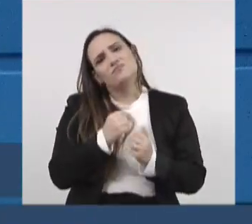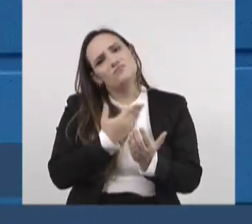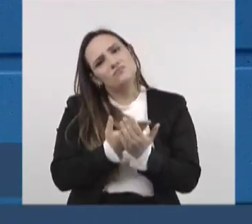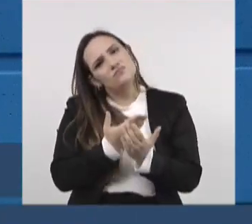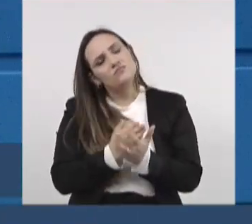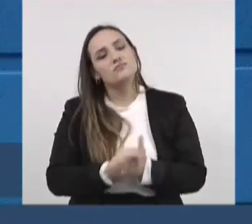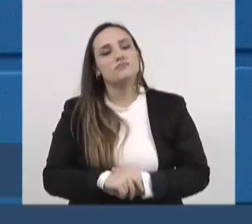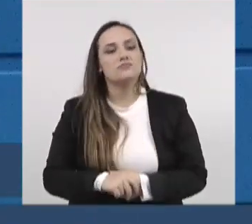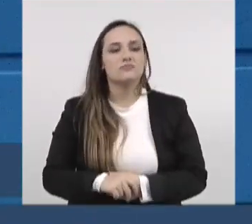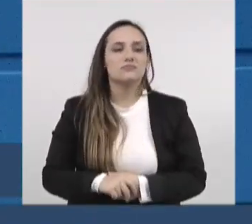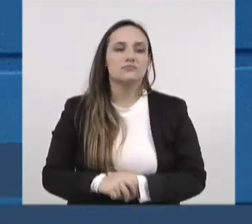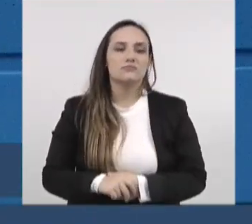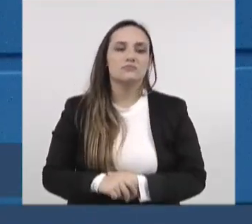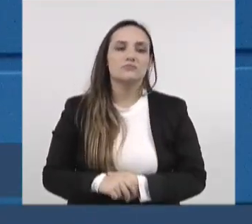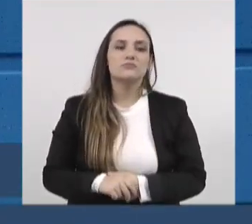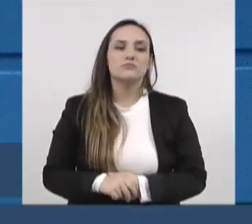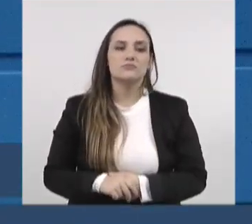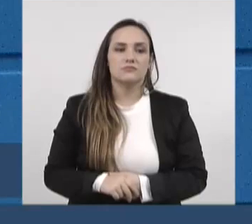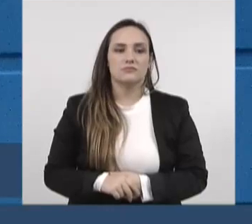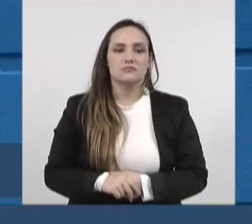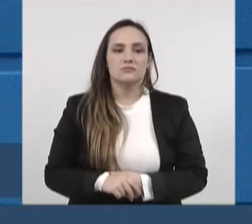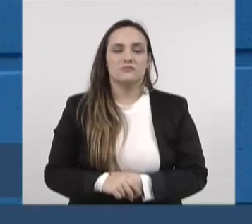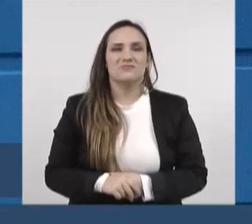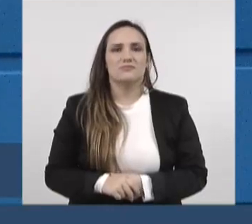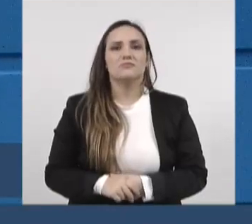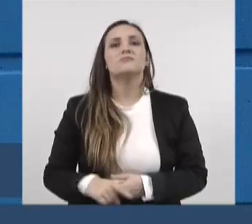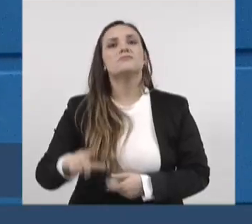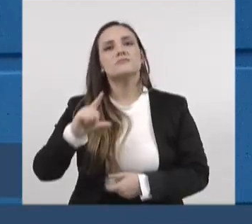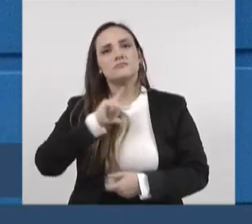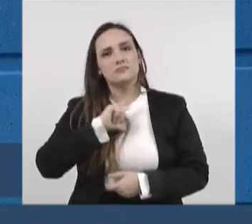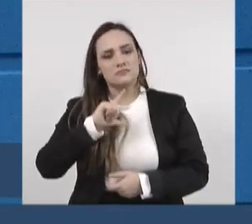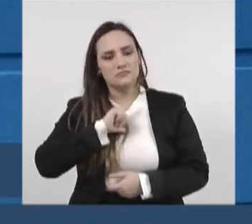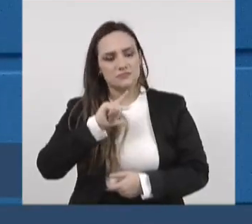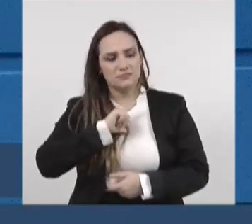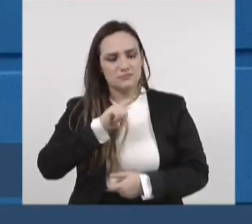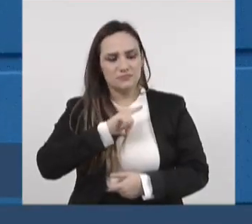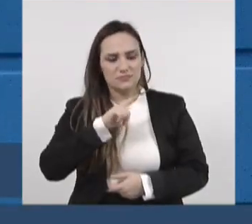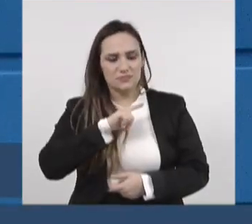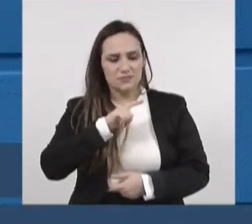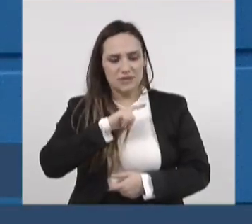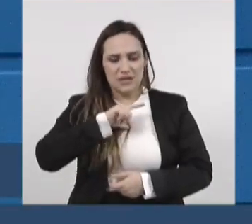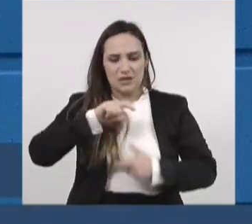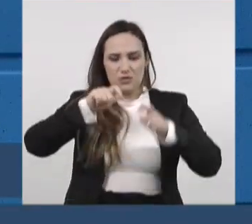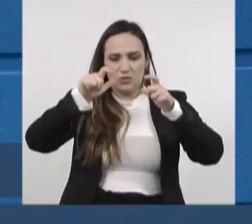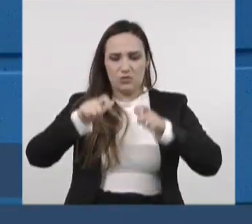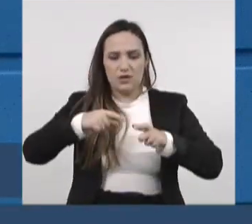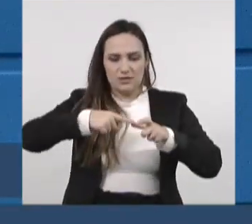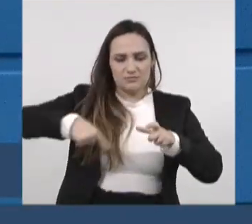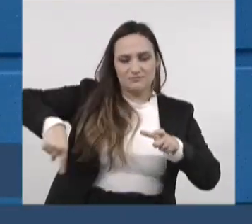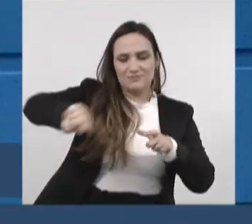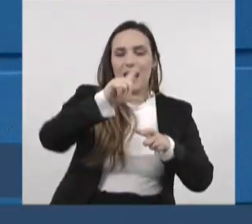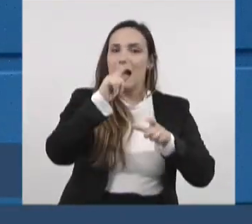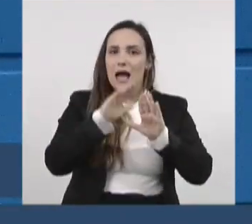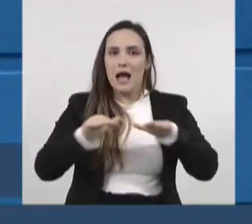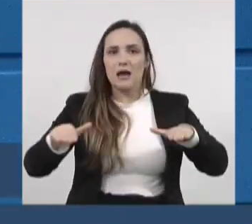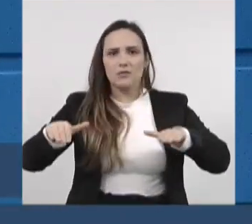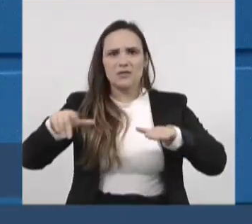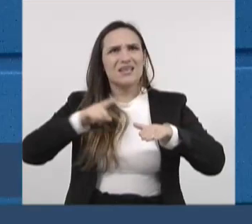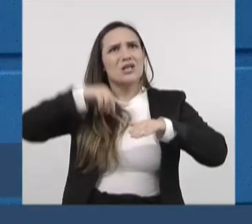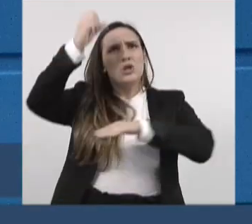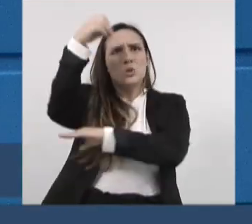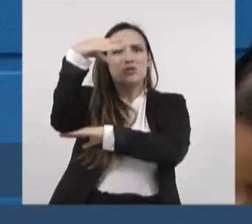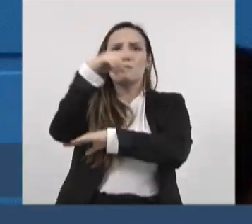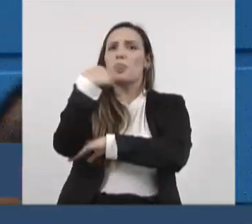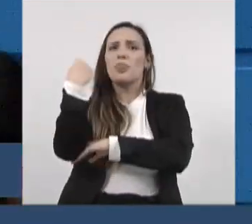de realização de manutenção das luzes em toda a pista da caminhada da Lagoa Maior, no bairro Jardim Bela Vista, na cidade de